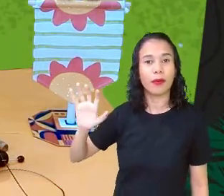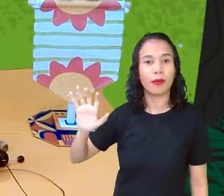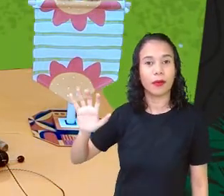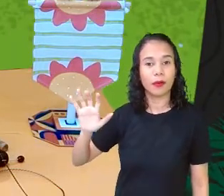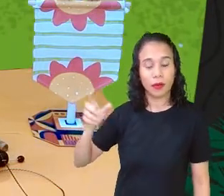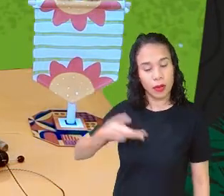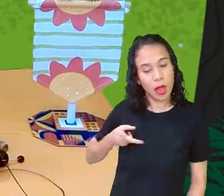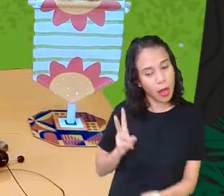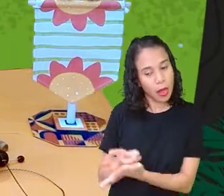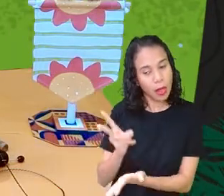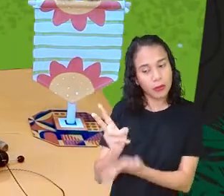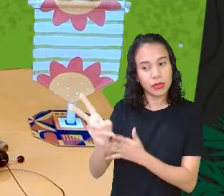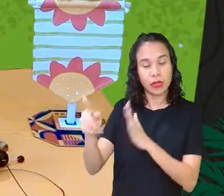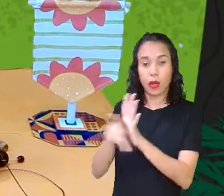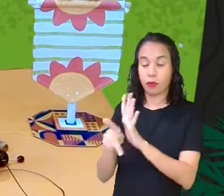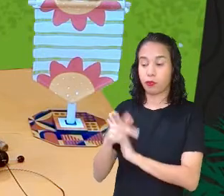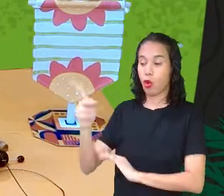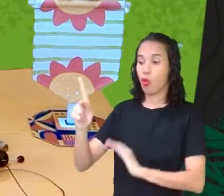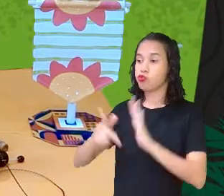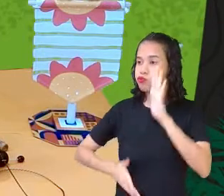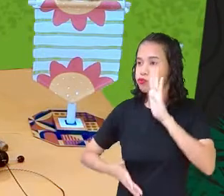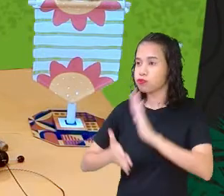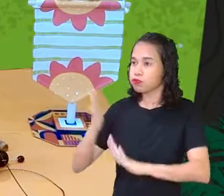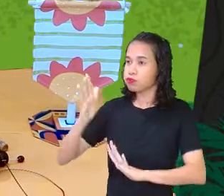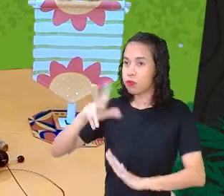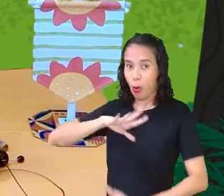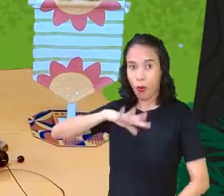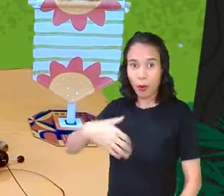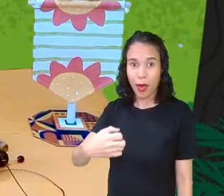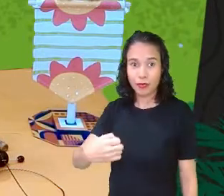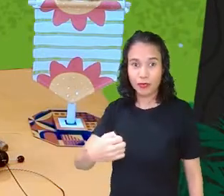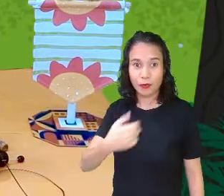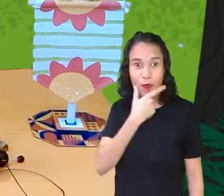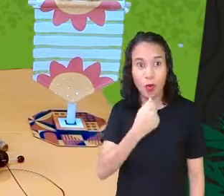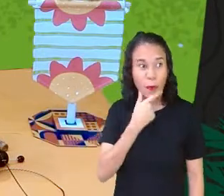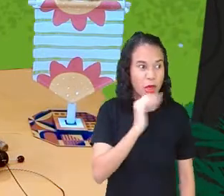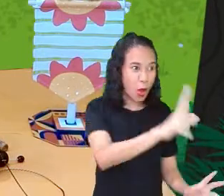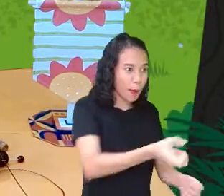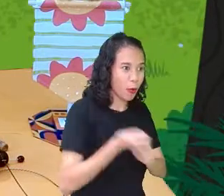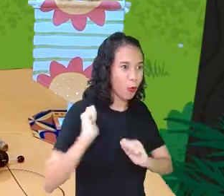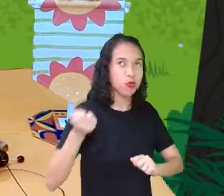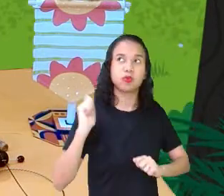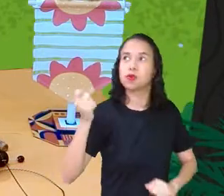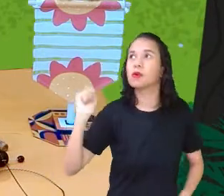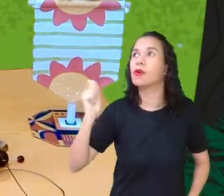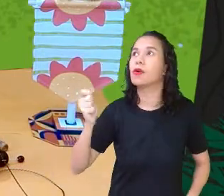e siga na sua aventura. Kaluanã pegou a maraca,